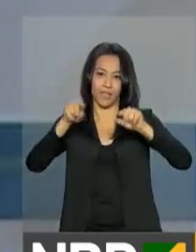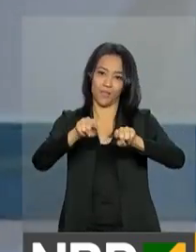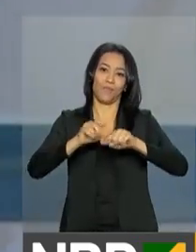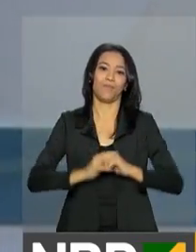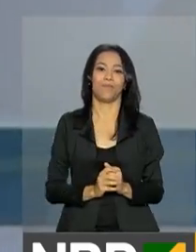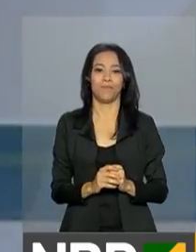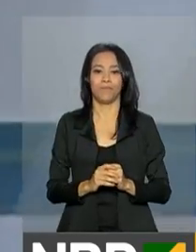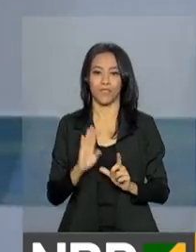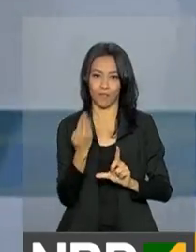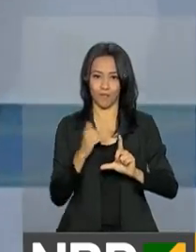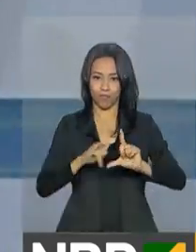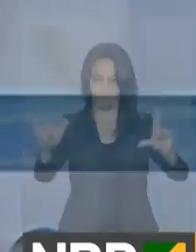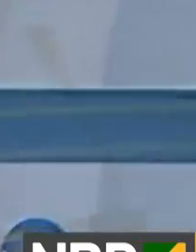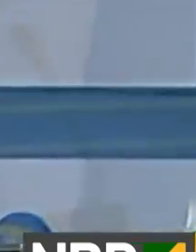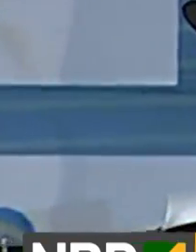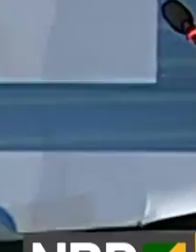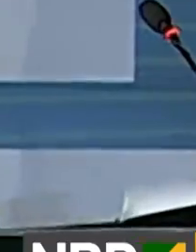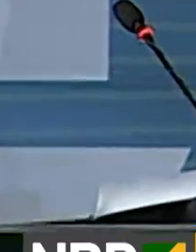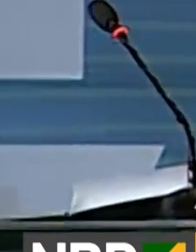obrigado.